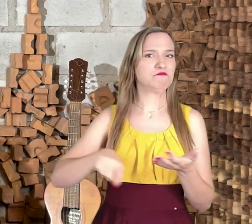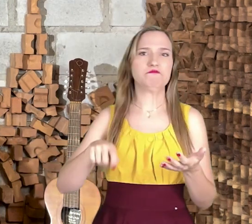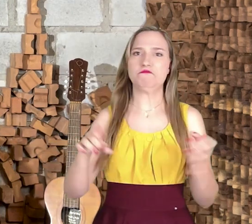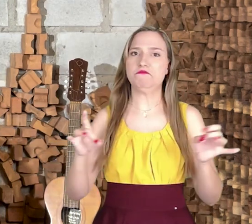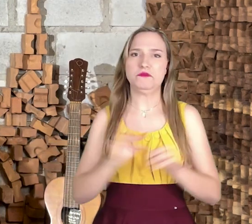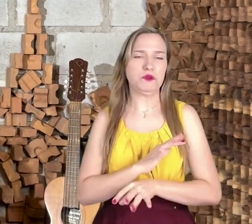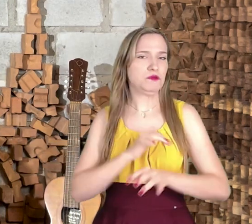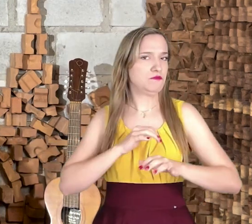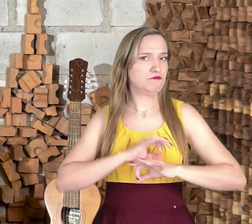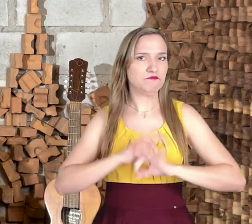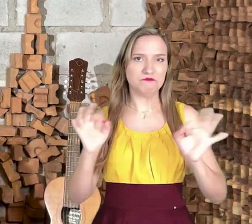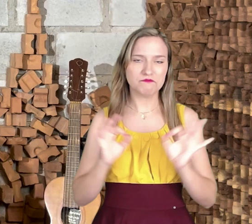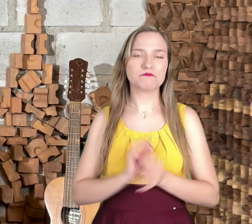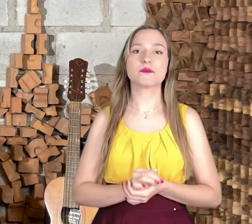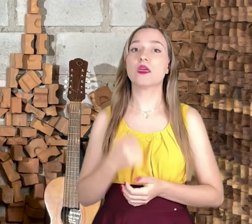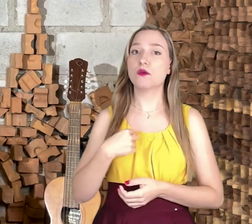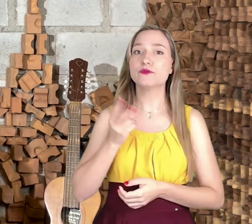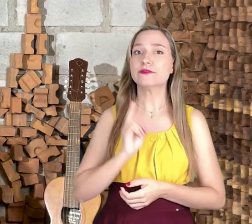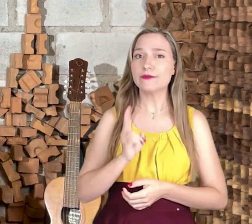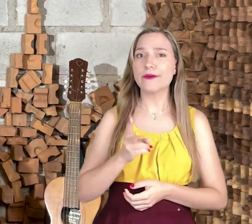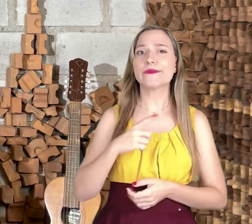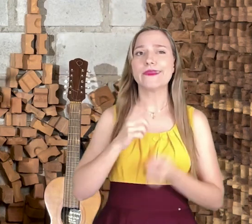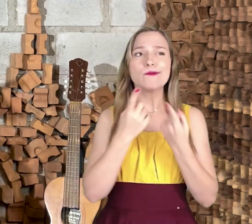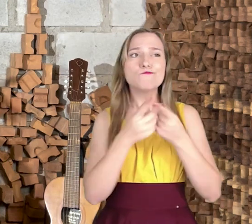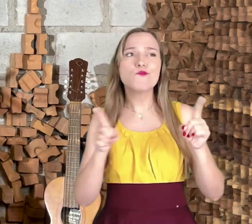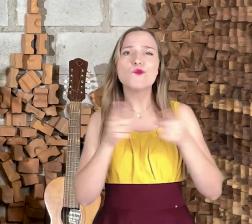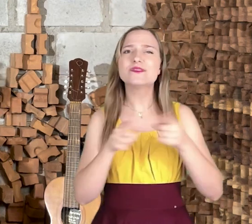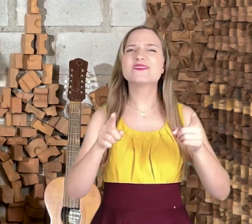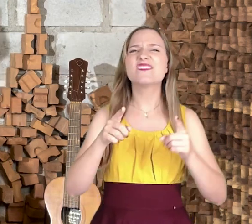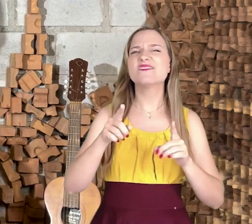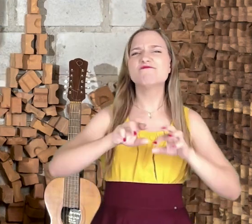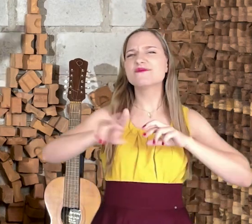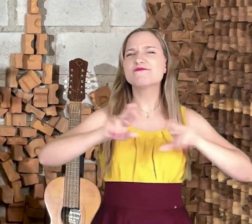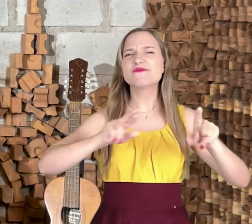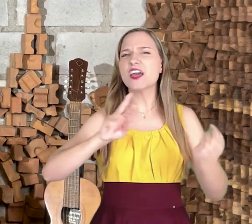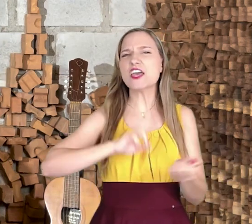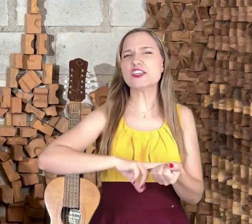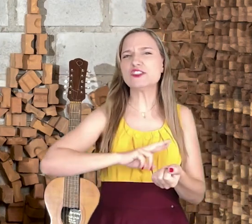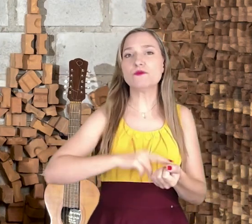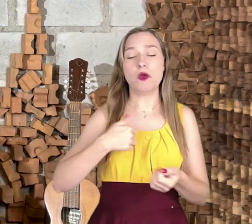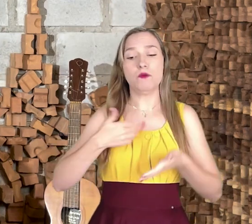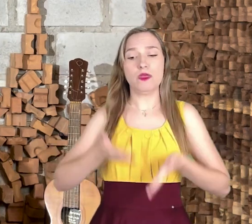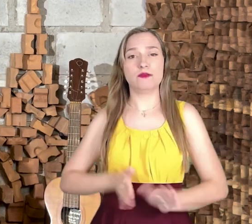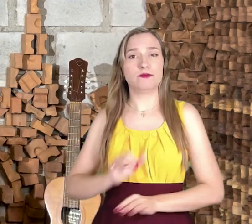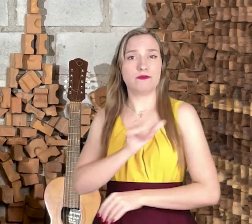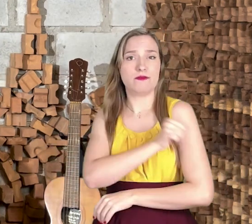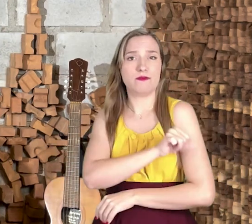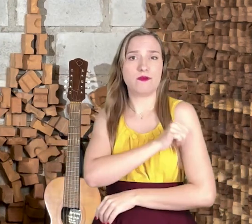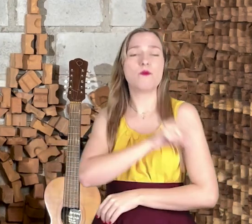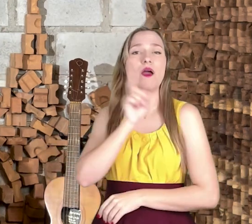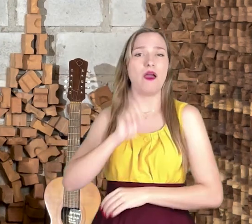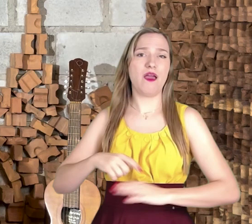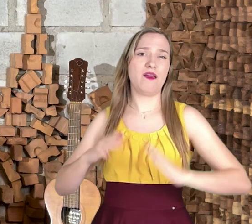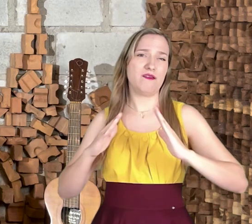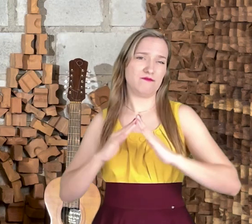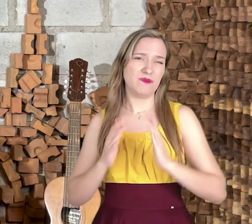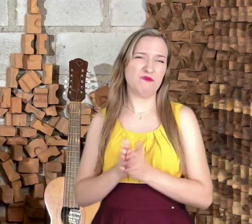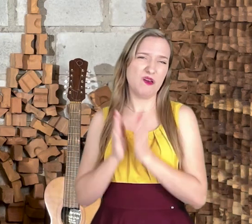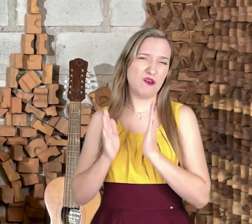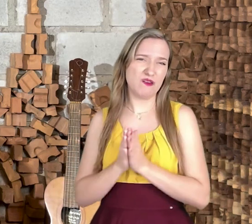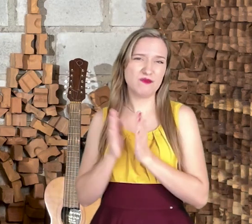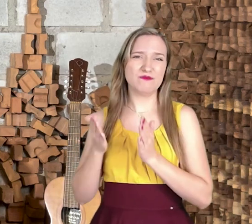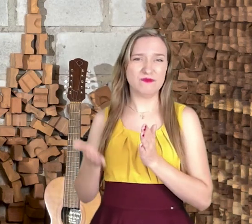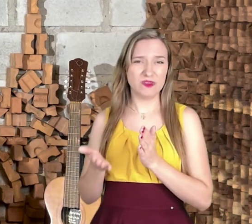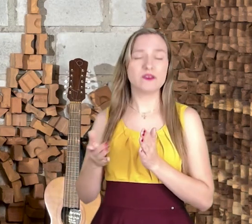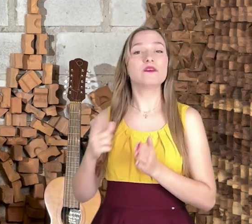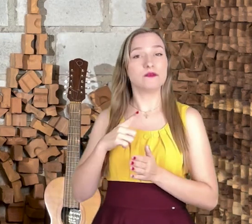eu sempre ouvi muita música diferente. Eu nasci no Rio, na periferia de Nova Iguaçu, então eu tive um contato com samba muito